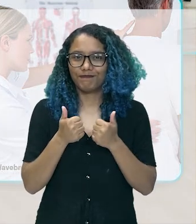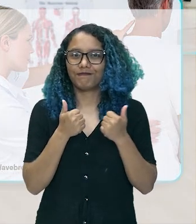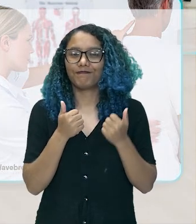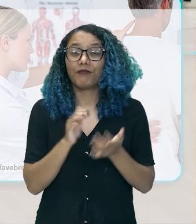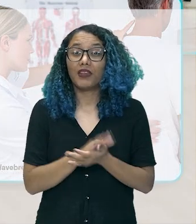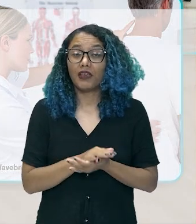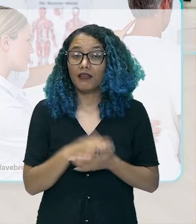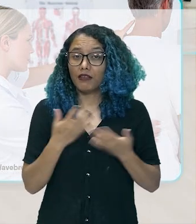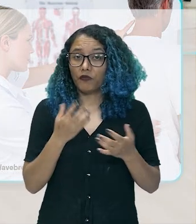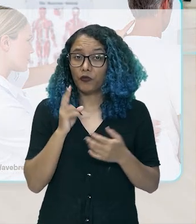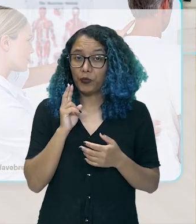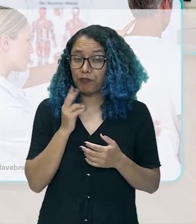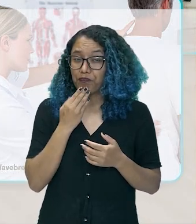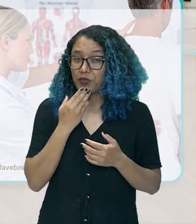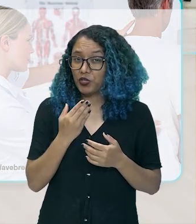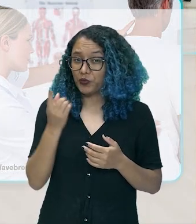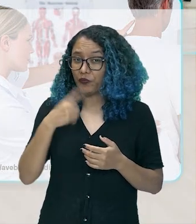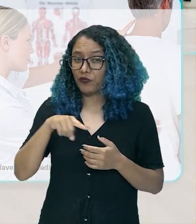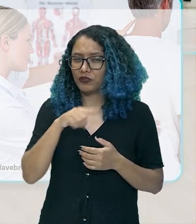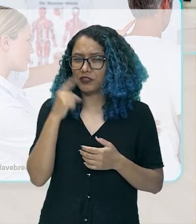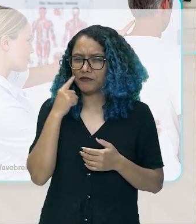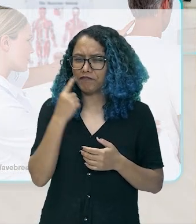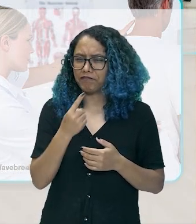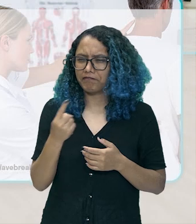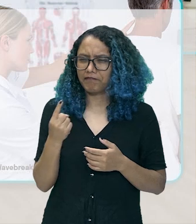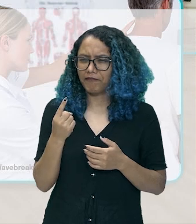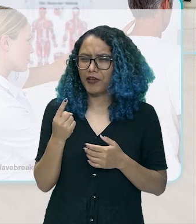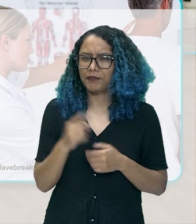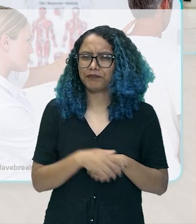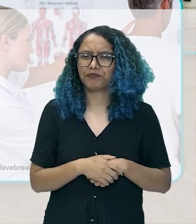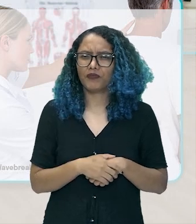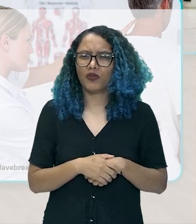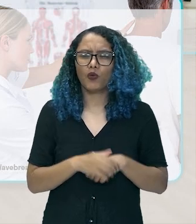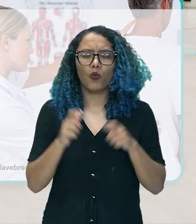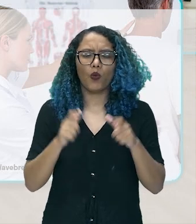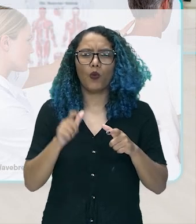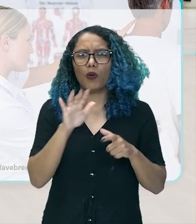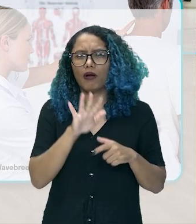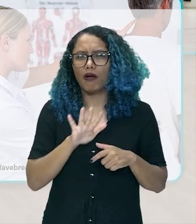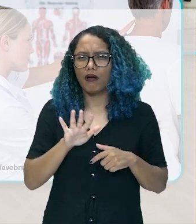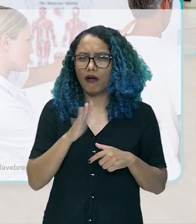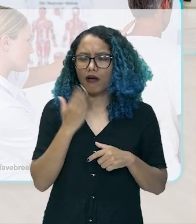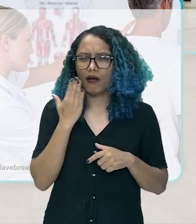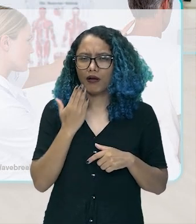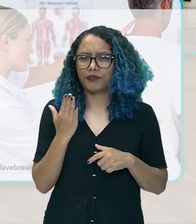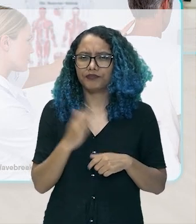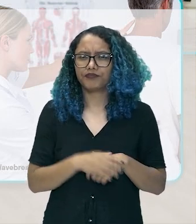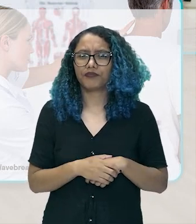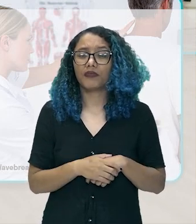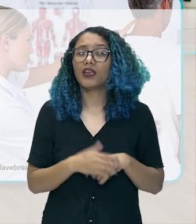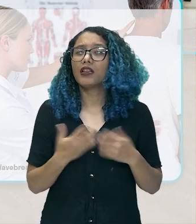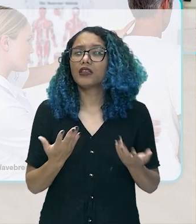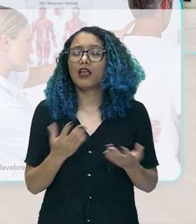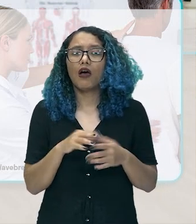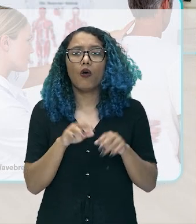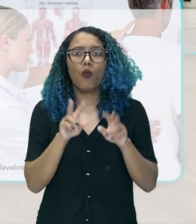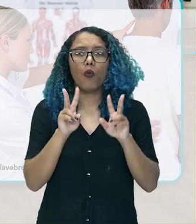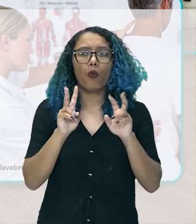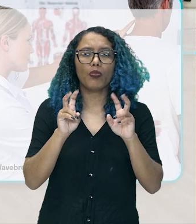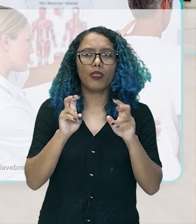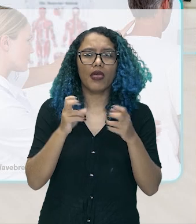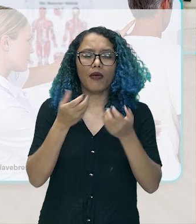estou aqui para acompanhar vocês nessa nova aula de Educação Física. Vamos ver qual será o nosso